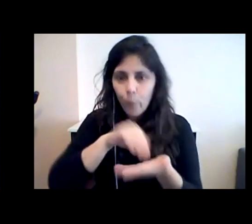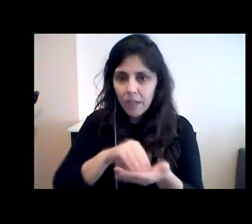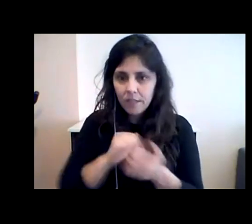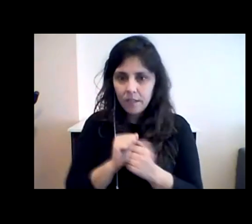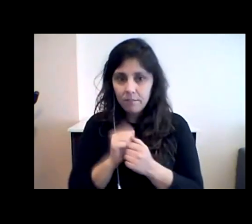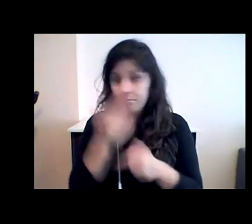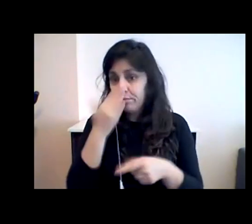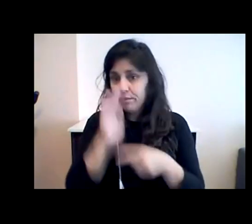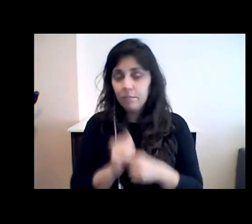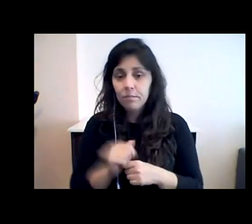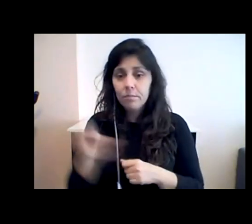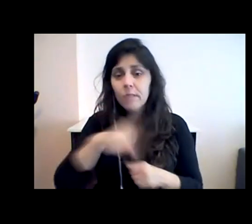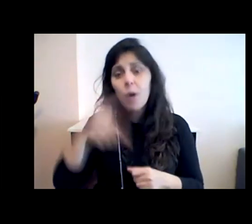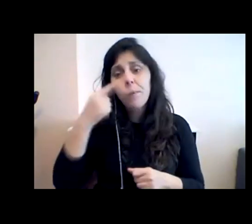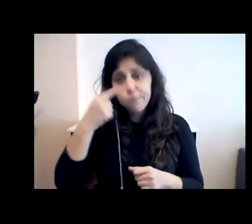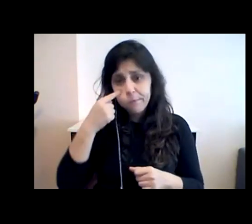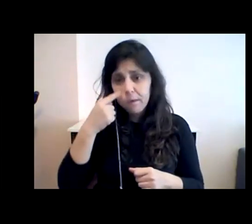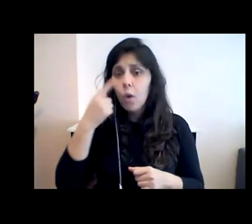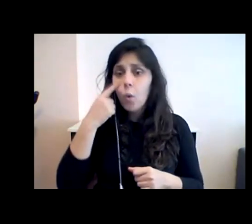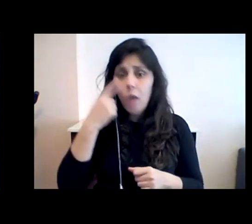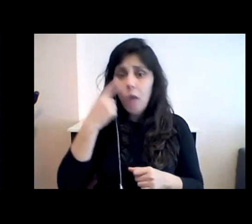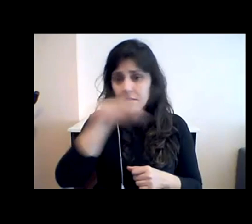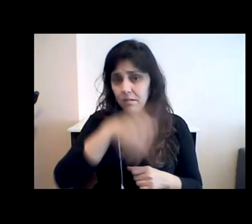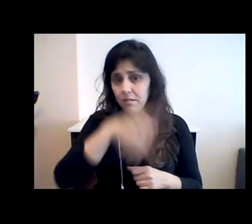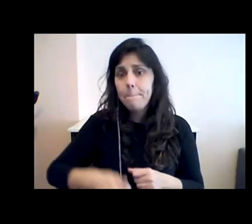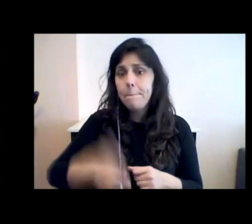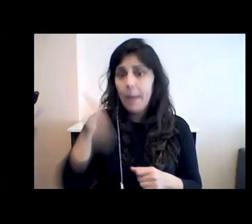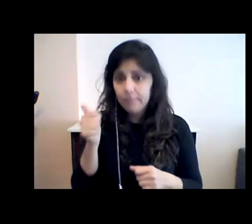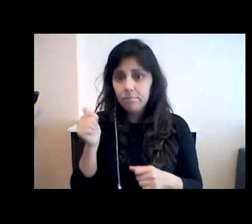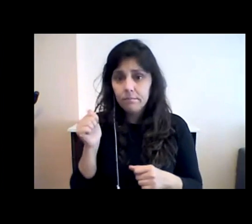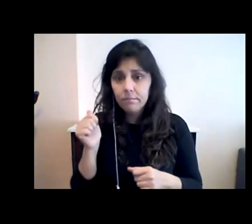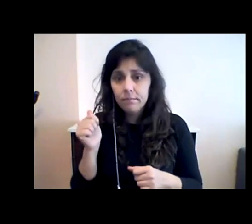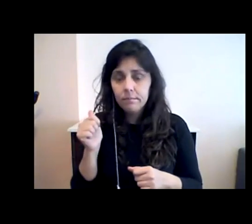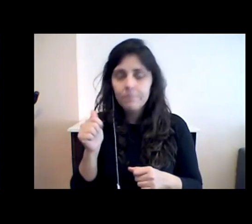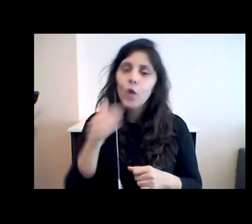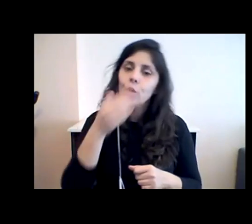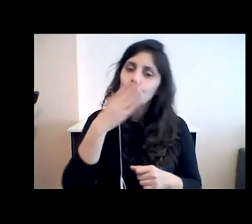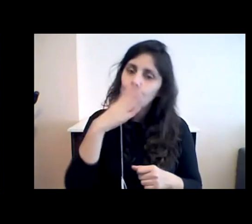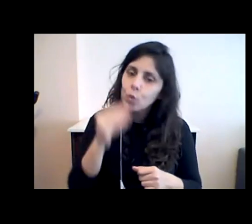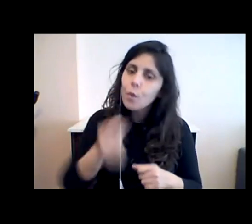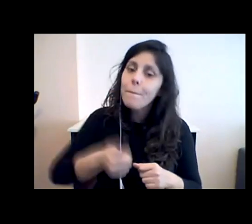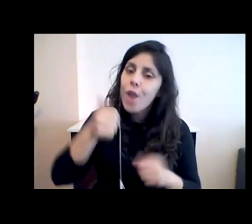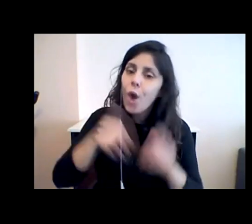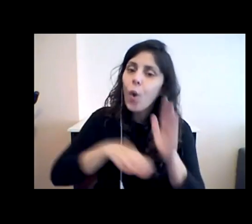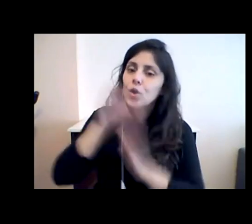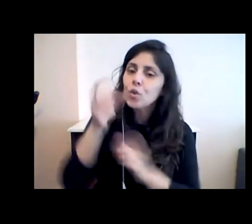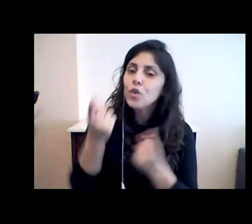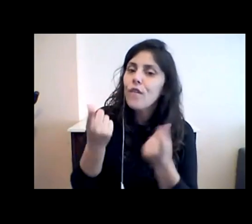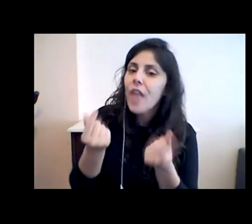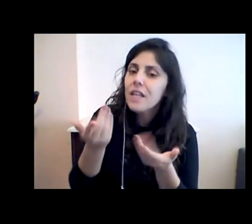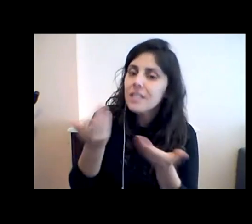É mais que conhecido que os alunos com melhores condições nas escolas têm quase